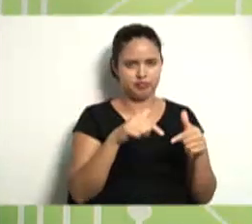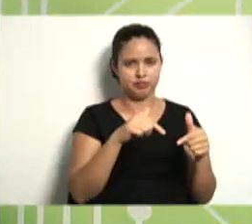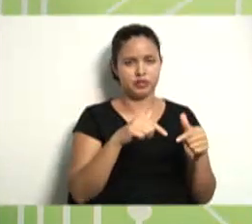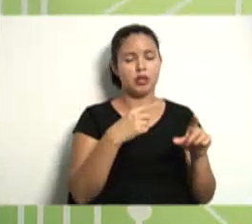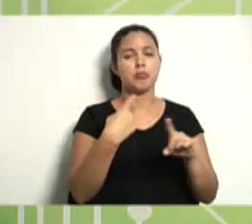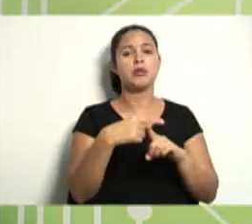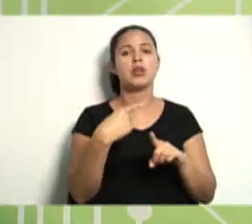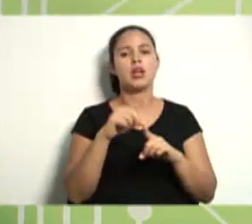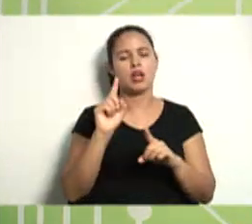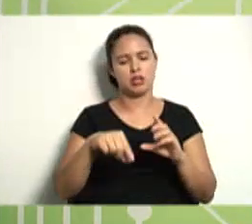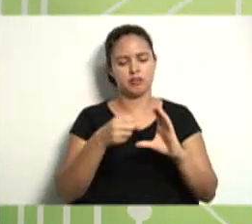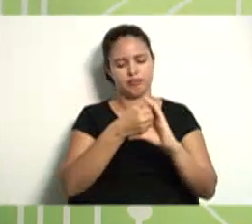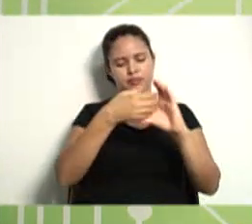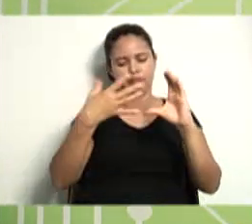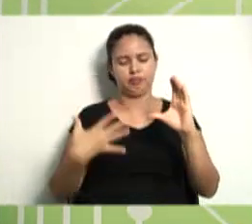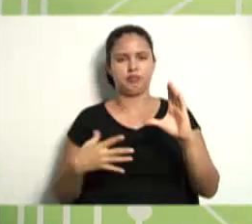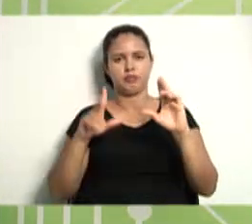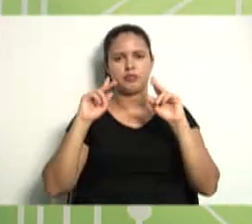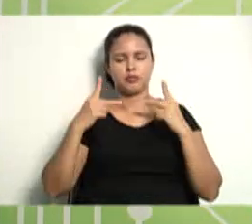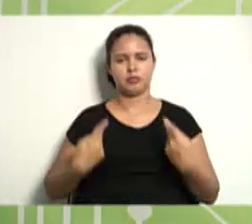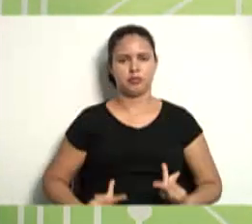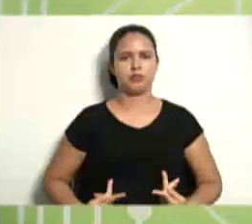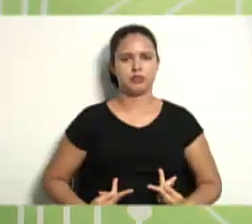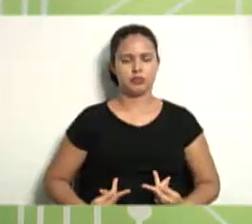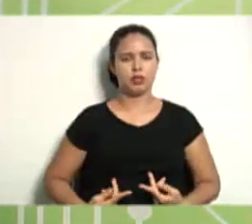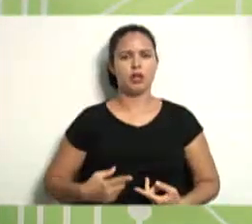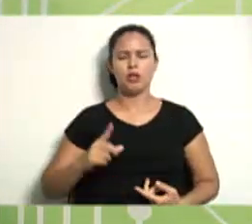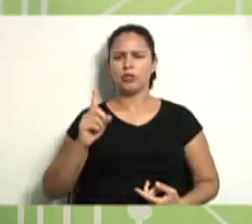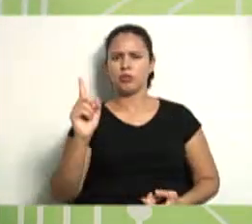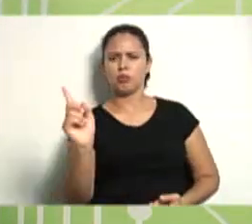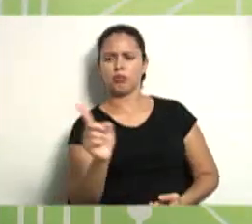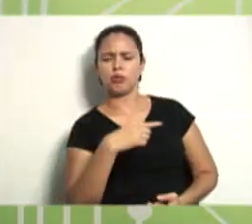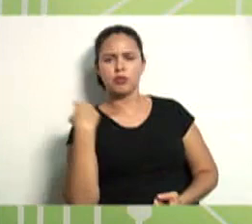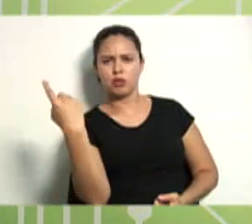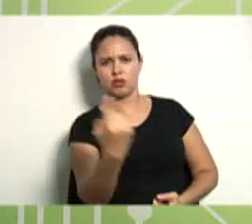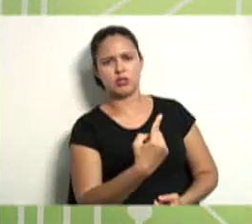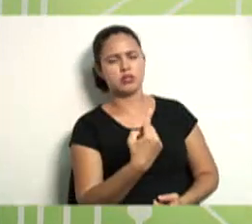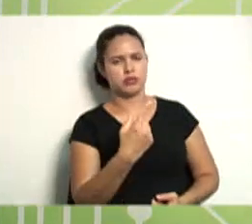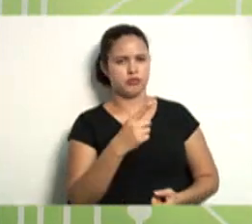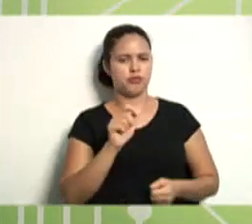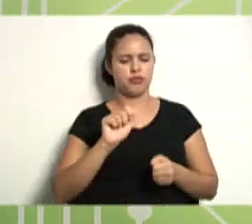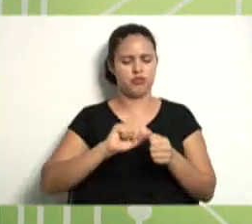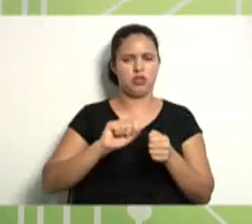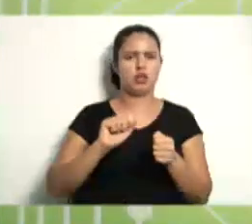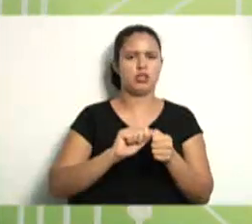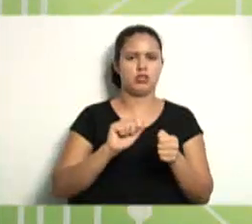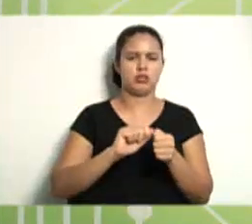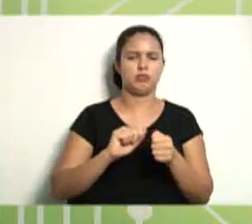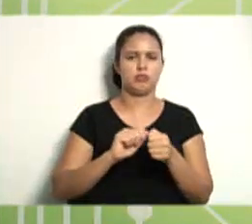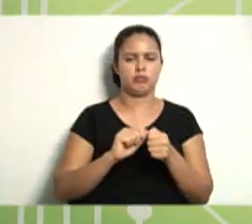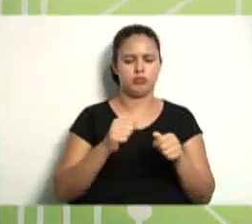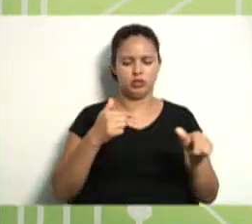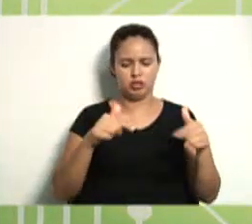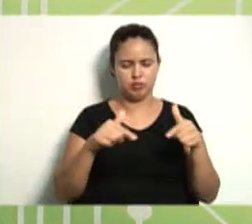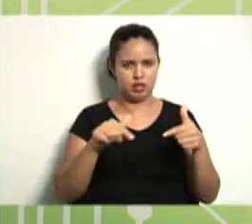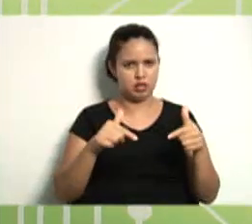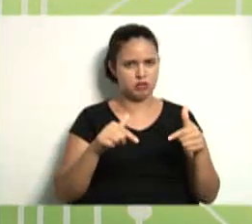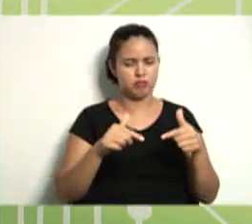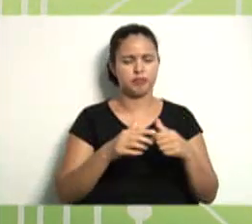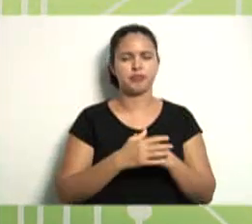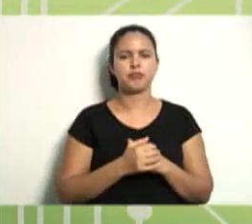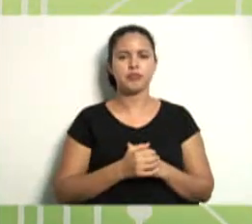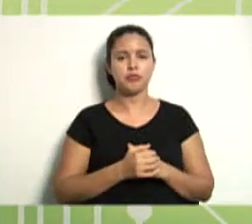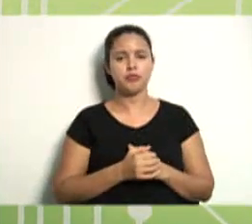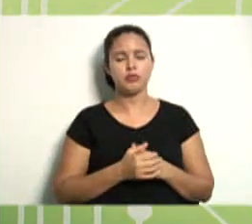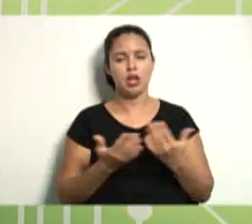humana. Todos nós realizamos algum tipo de trabalho, não só o remunerado, lembrem disso. Vamos